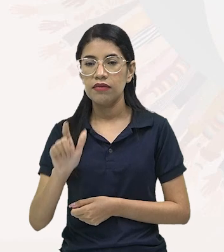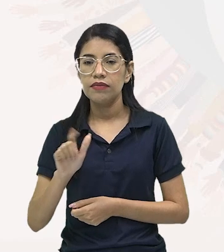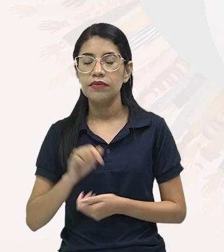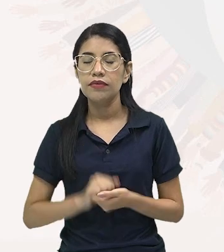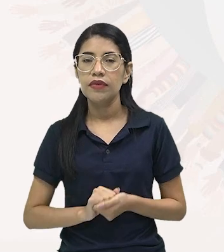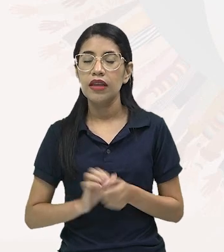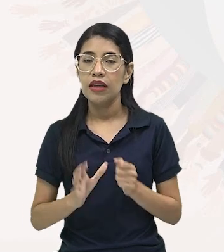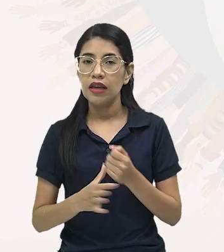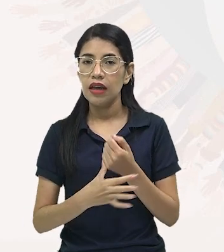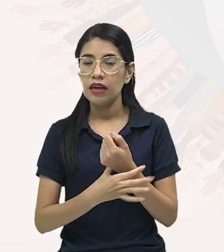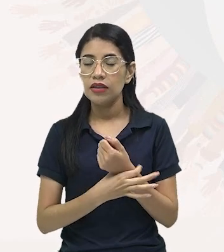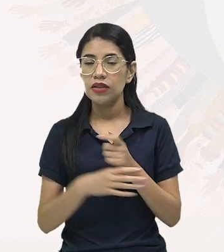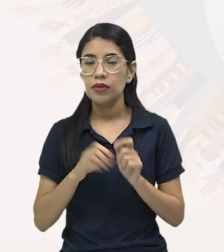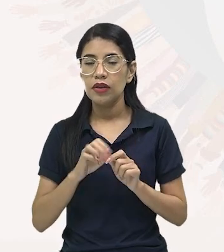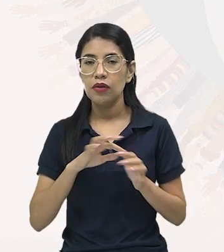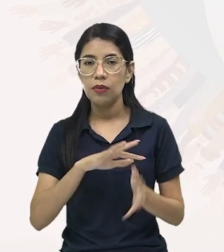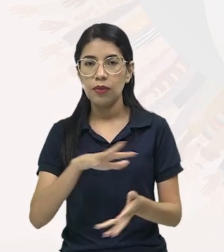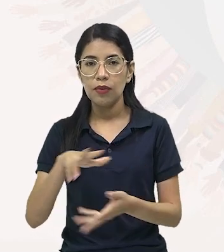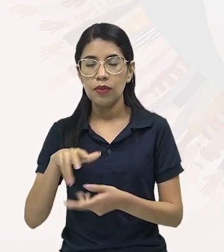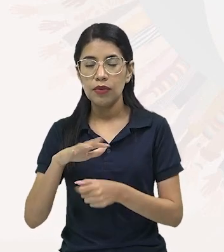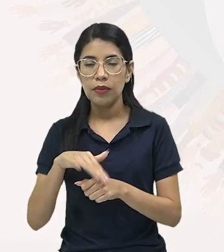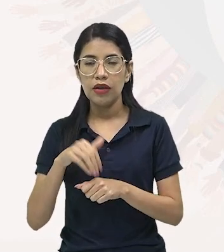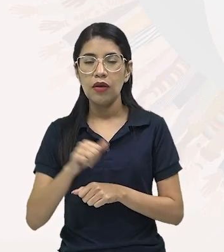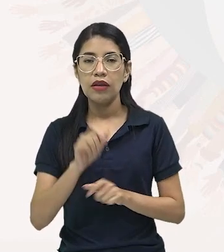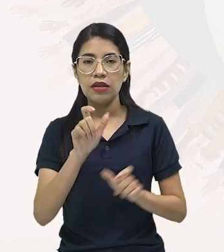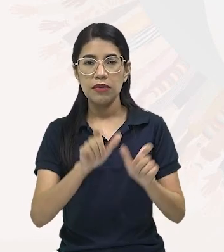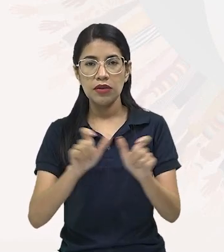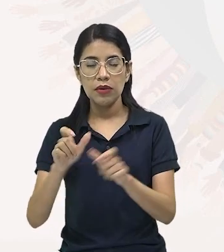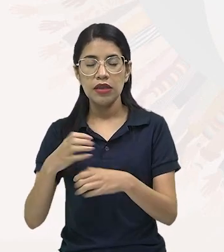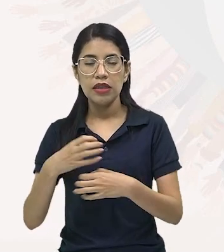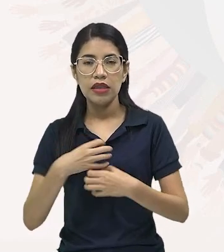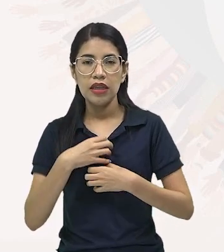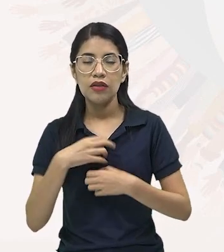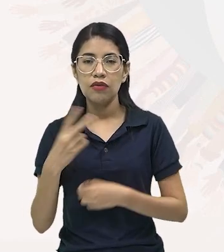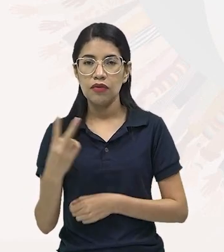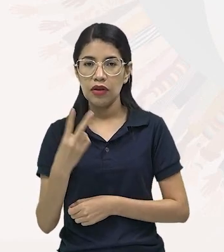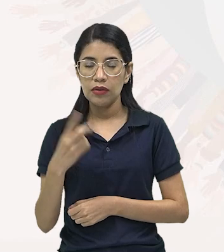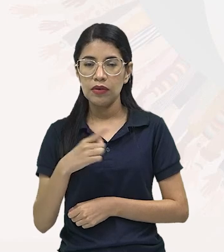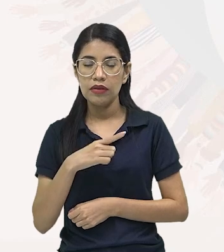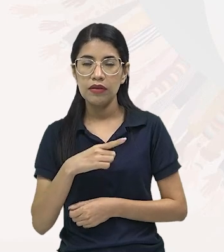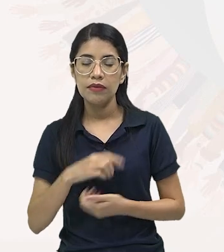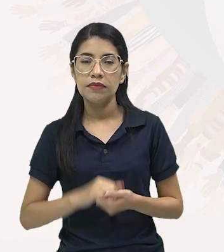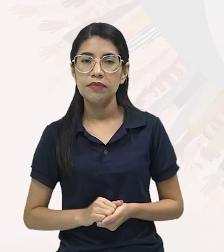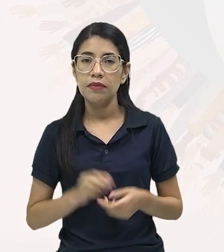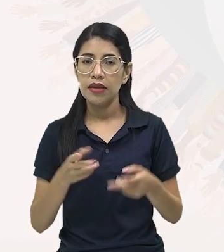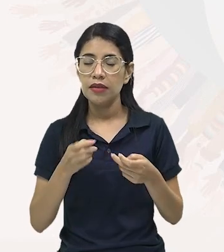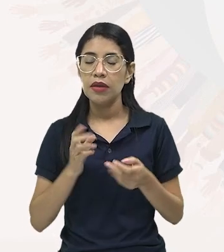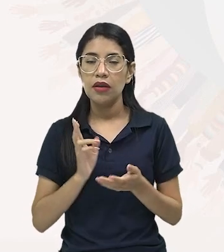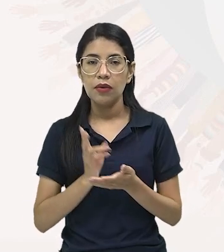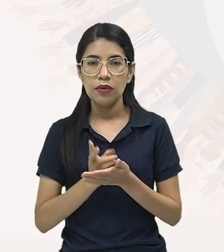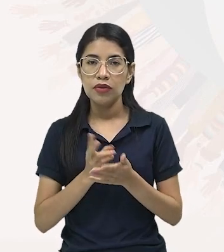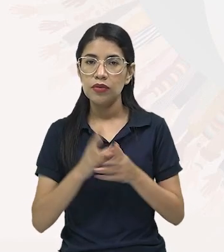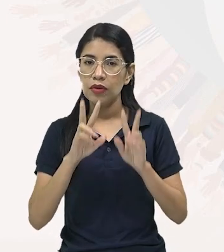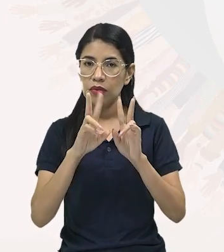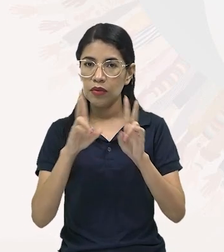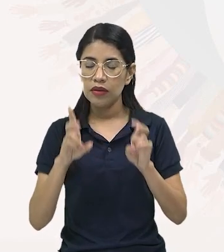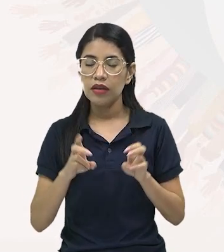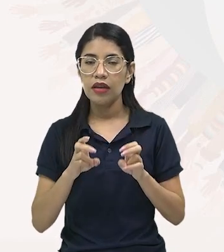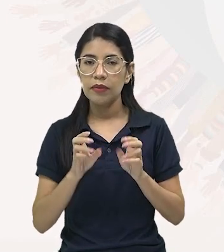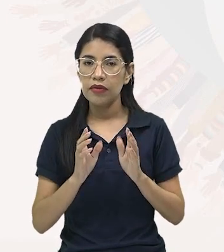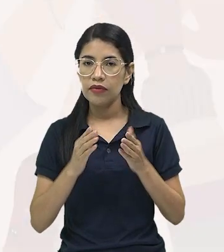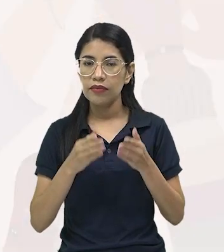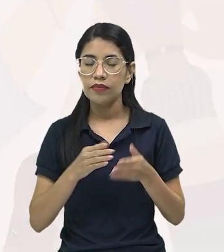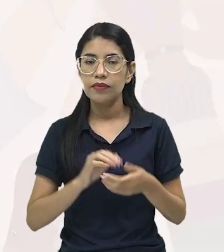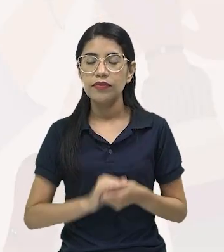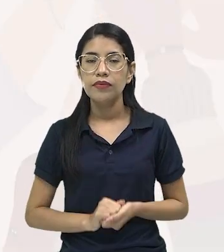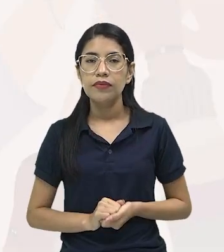estamos garantindo um mundo melhor, onde cada pessoa se sente valorizada e importante. Percebam que não foge do tema, né? Está o tempo todo reforçando que é sobre direitos